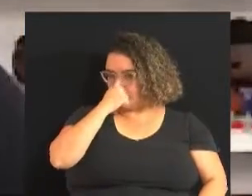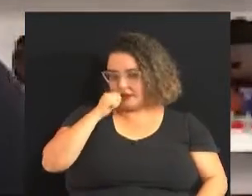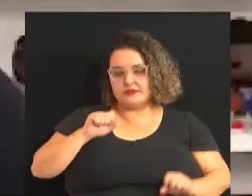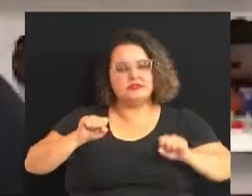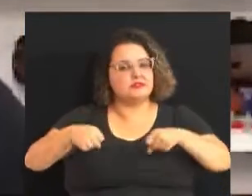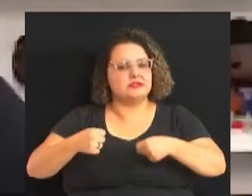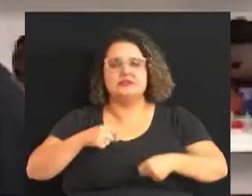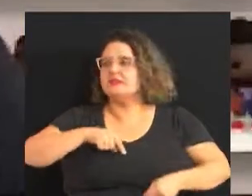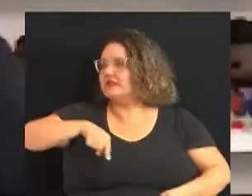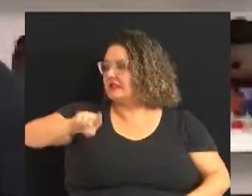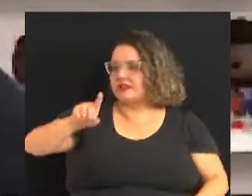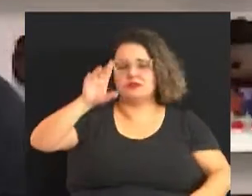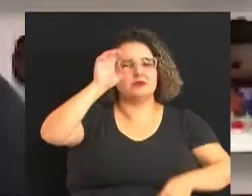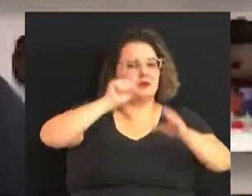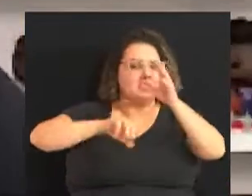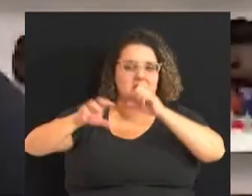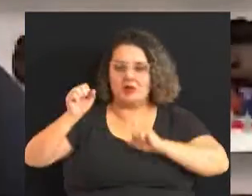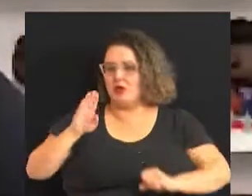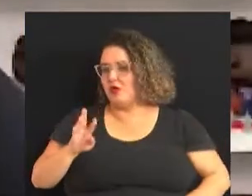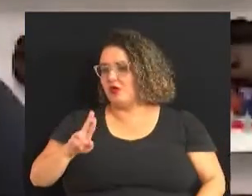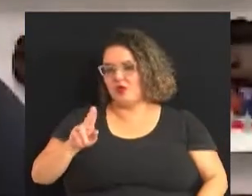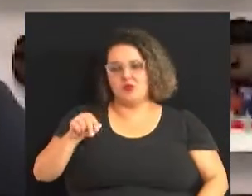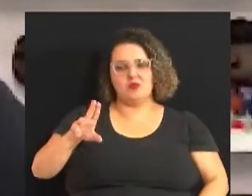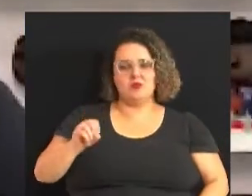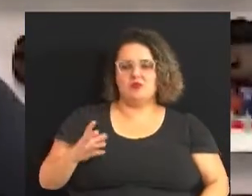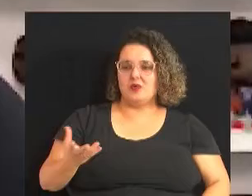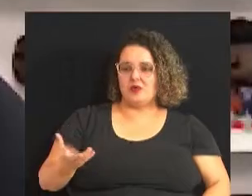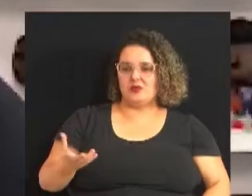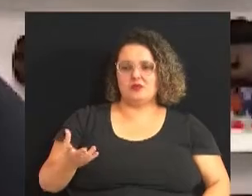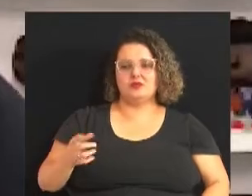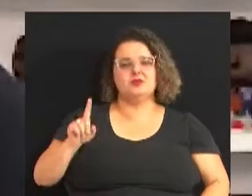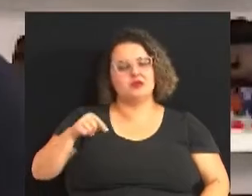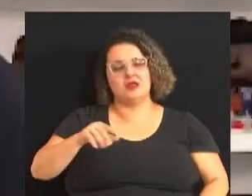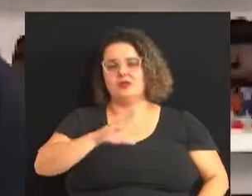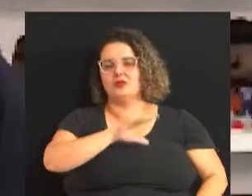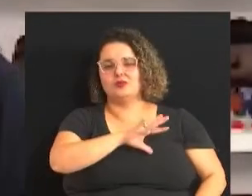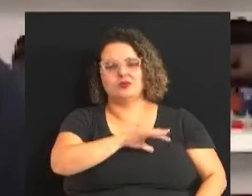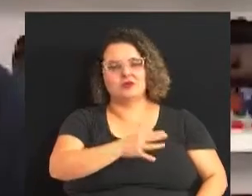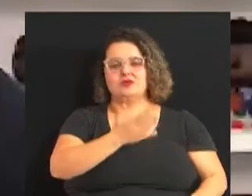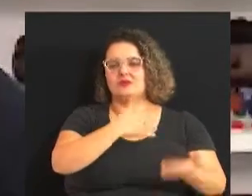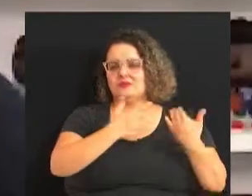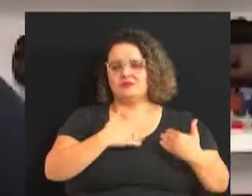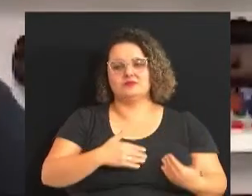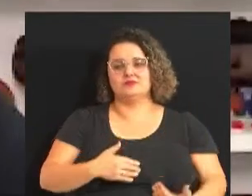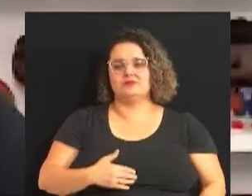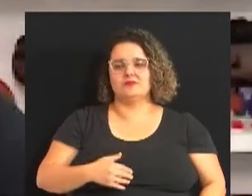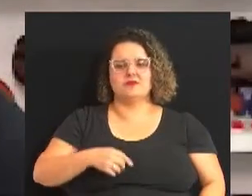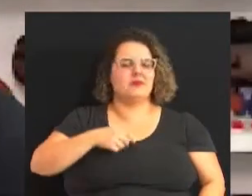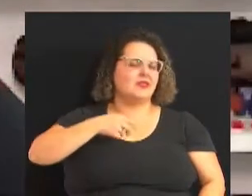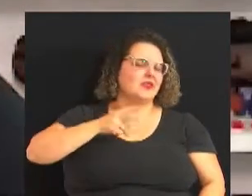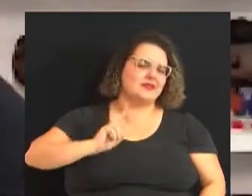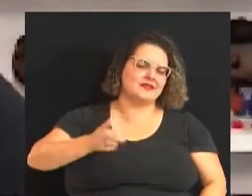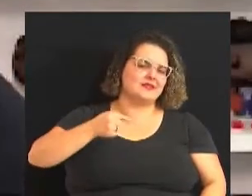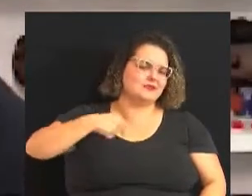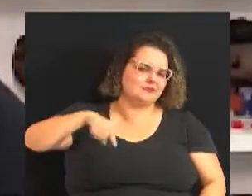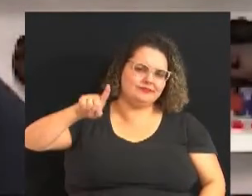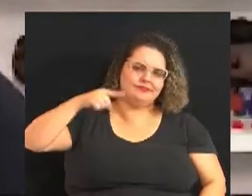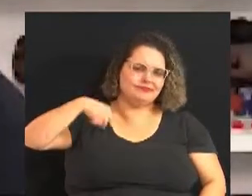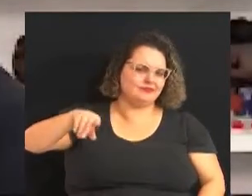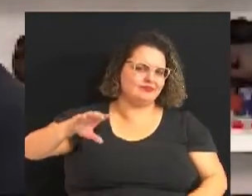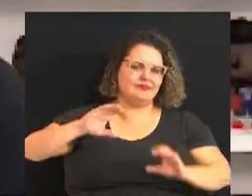indo. Bruno Saviani, um técnico que era do Corinthians recente, cansou de ir para